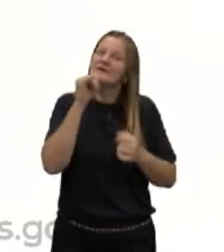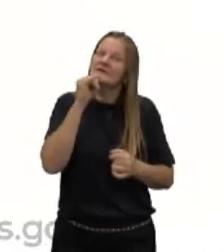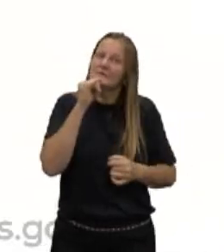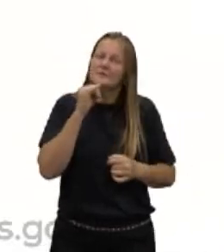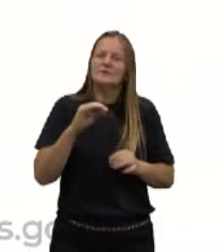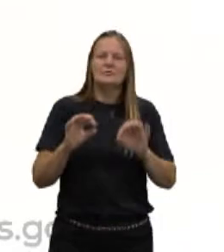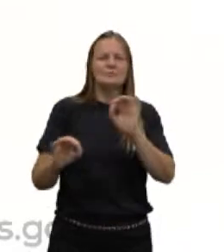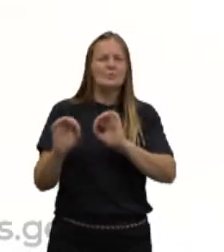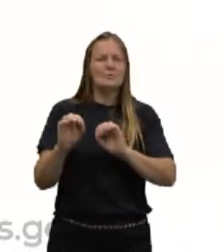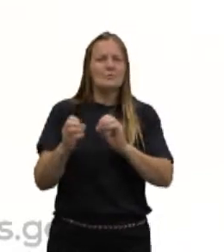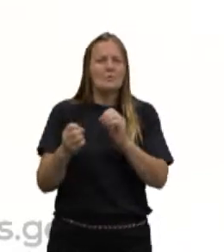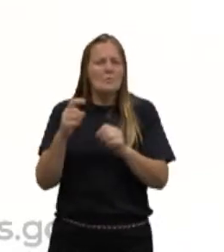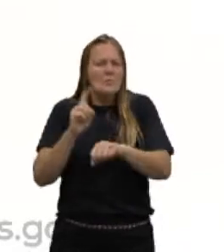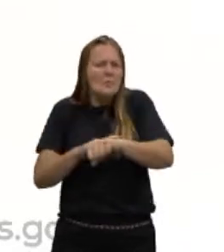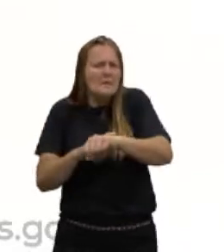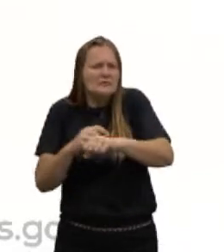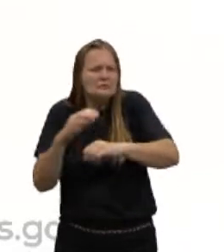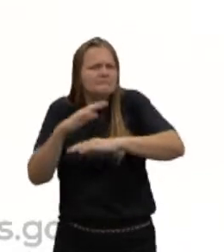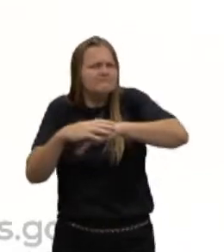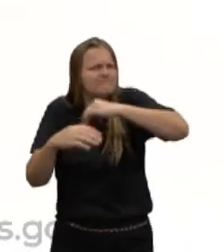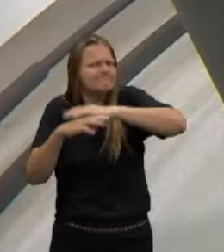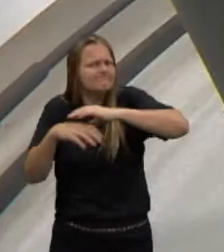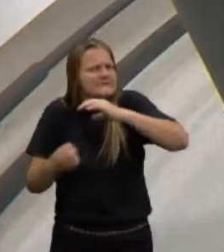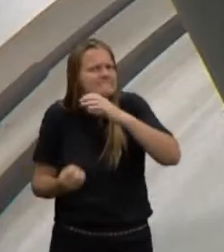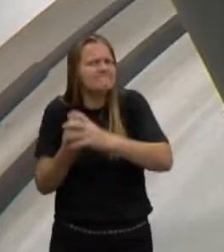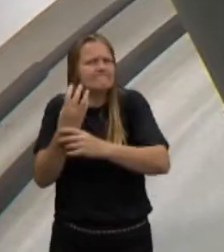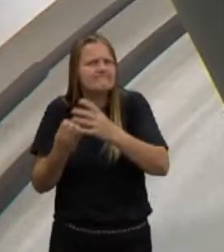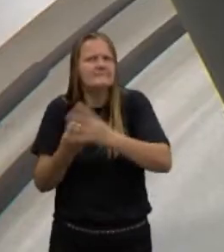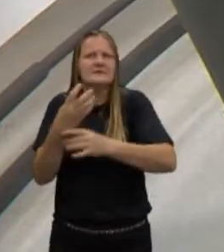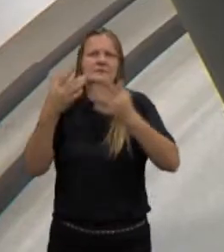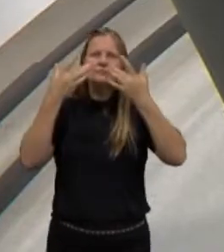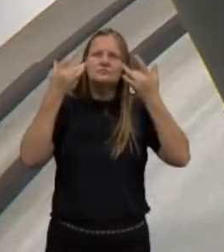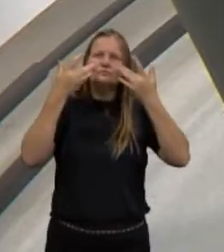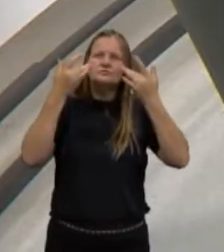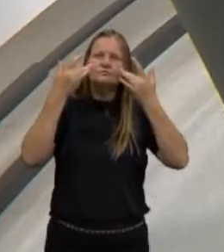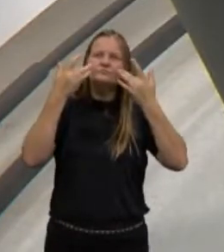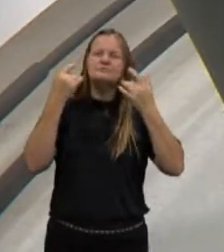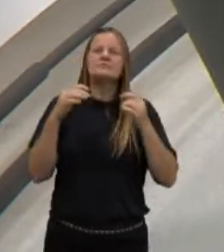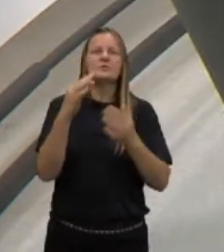no momento da criação, do processo de criação de uma peça, de um texto.